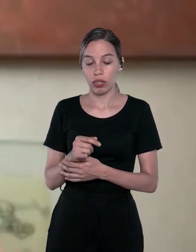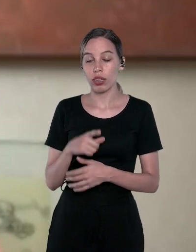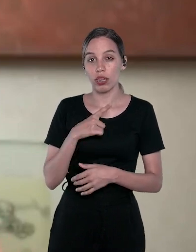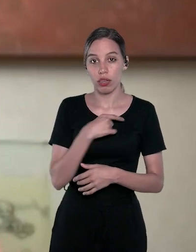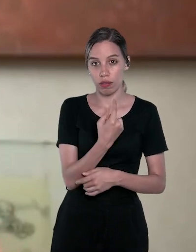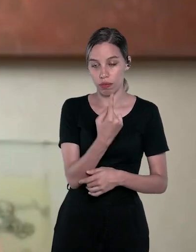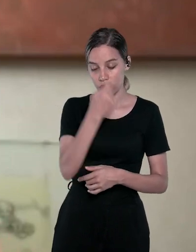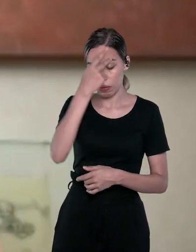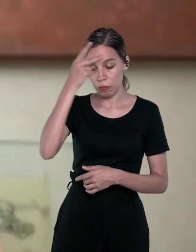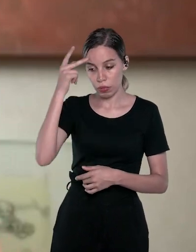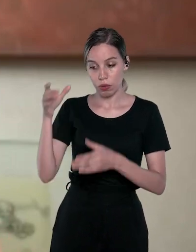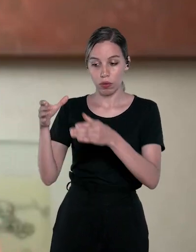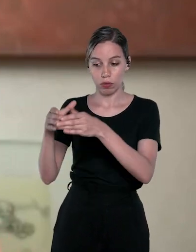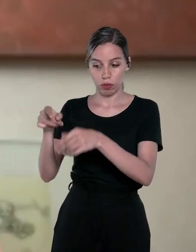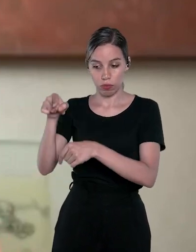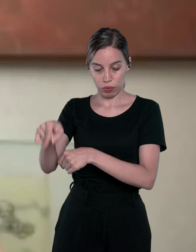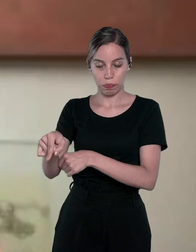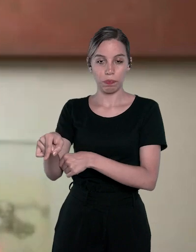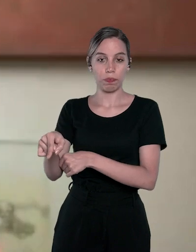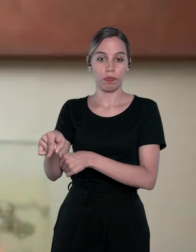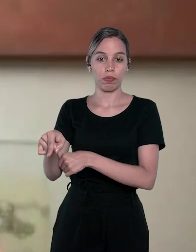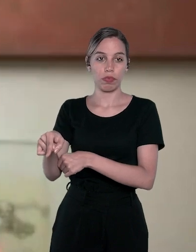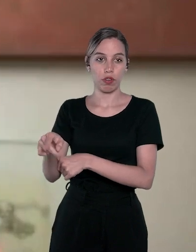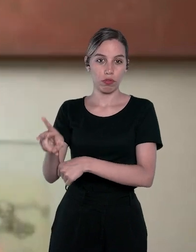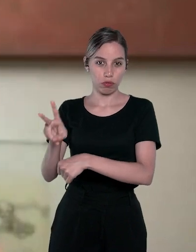do suplemento